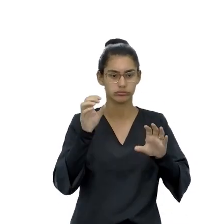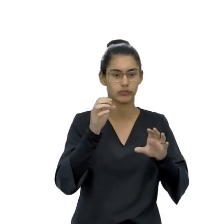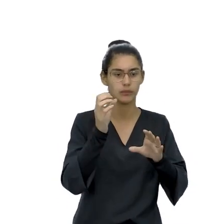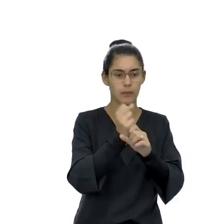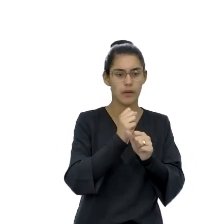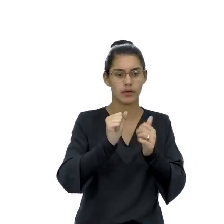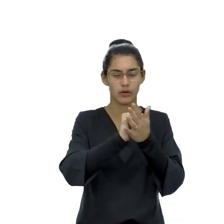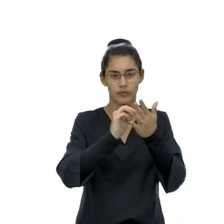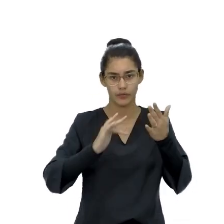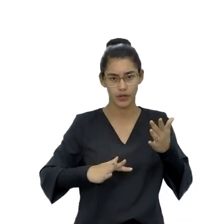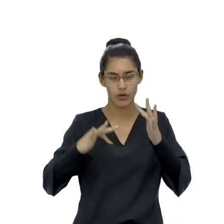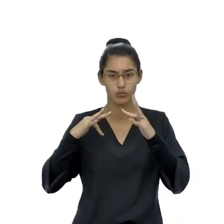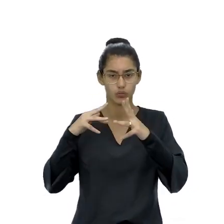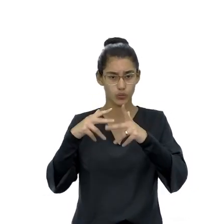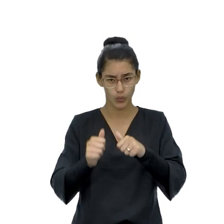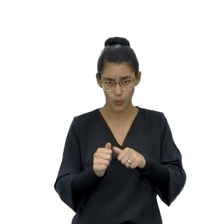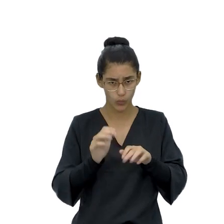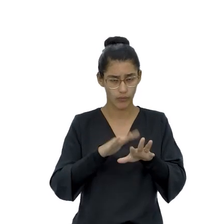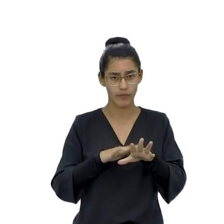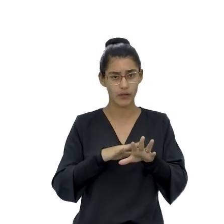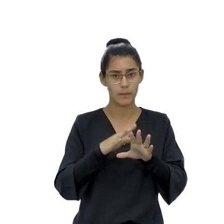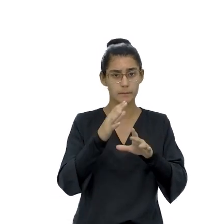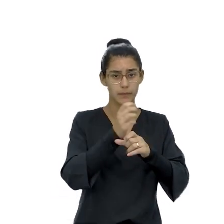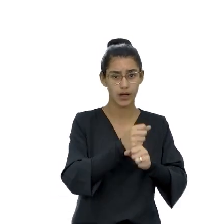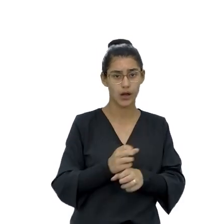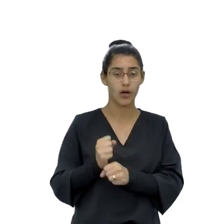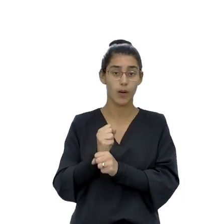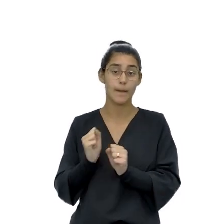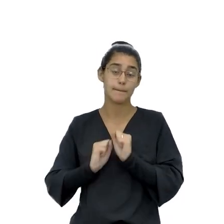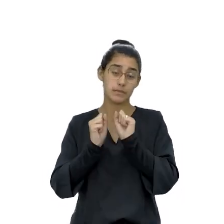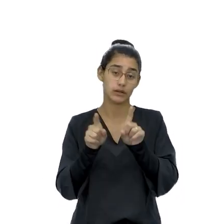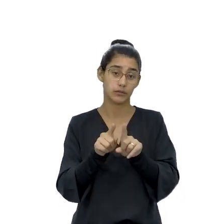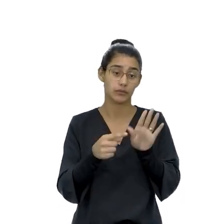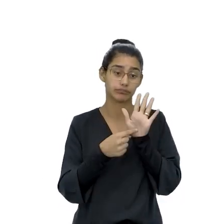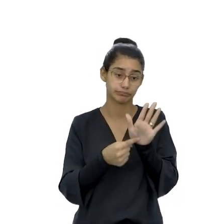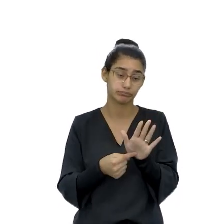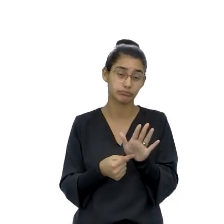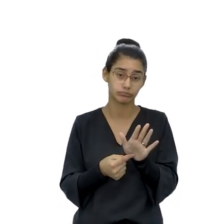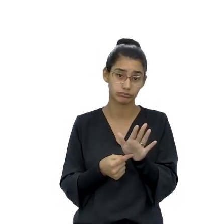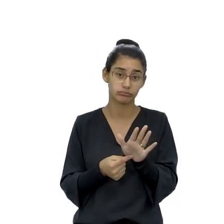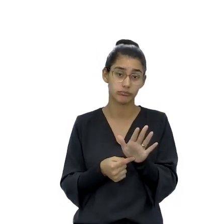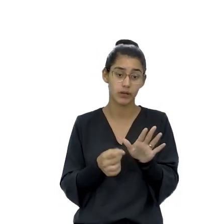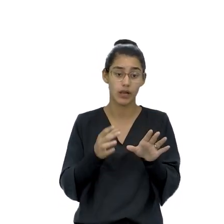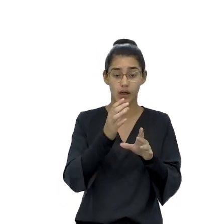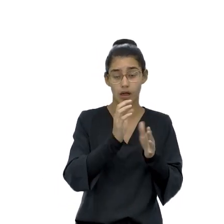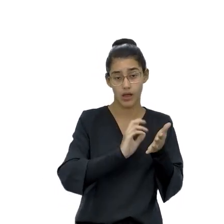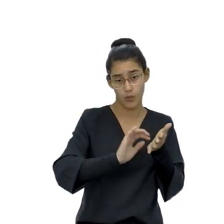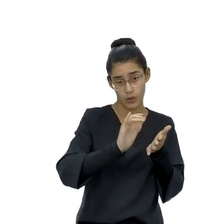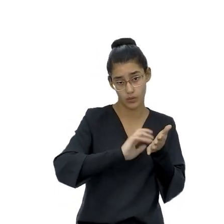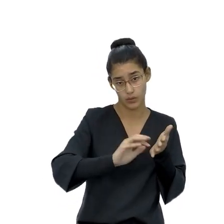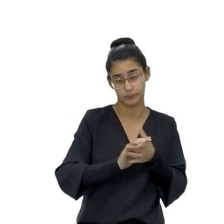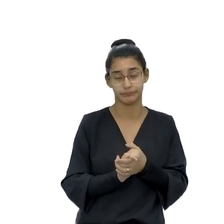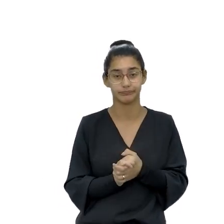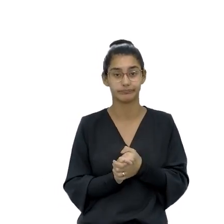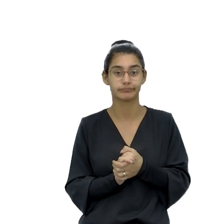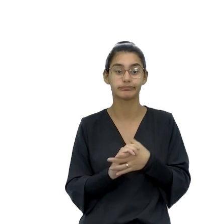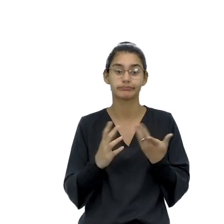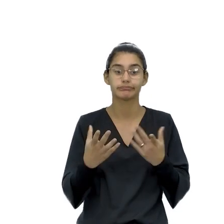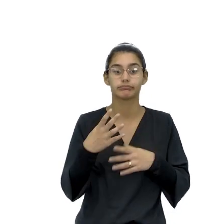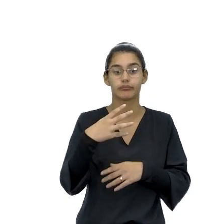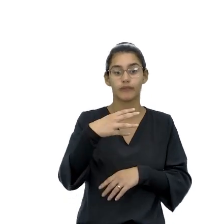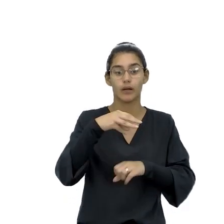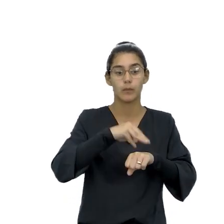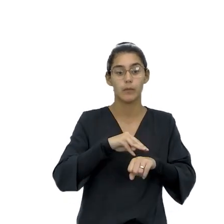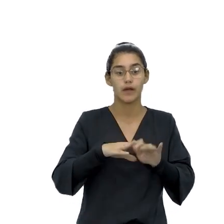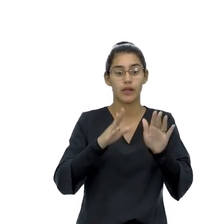da atividade, aqui toda a construção do cálculo, e ele pode estar resolvendo isso pela calculadora. Então, nesse momento,